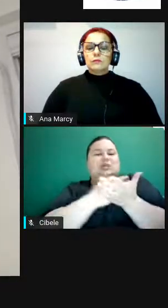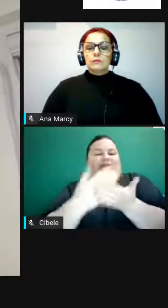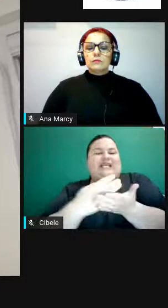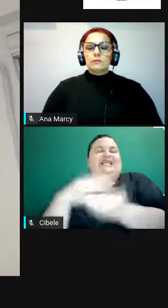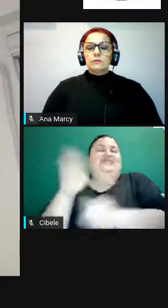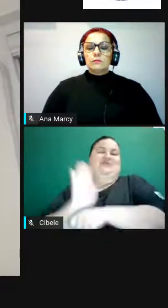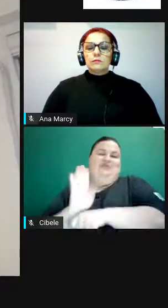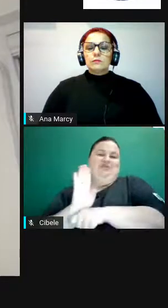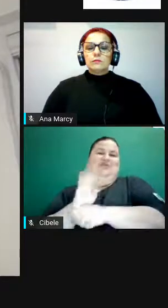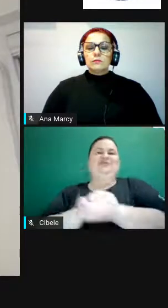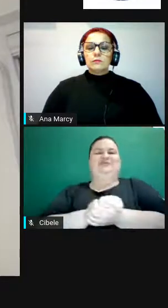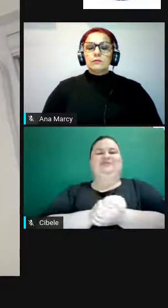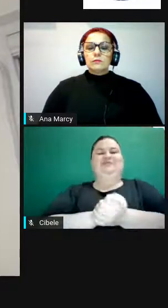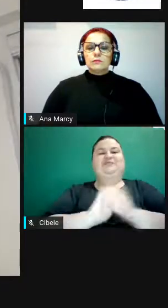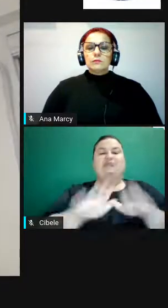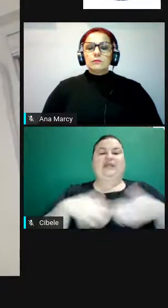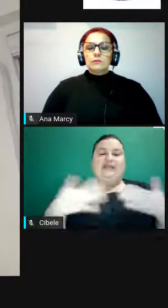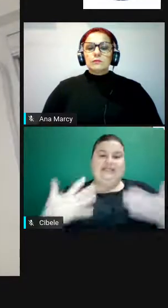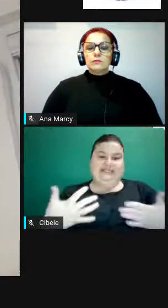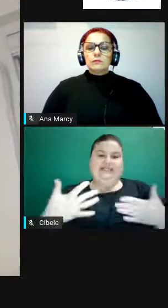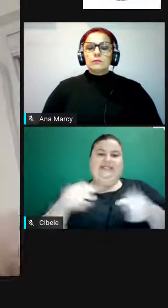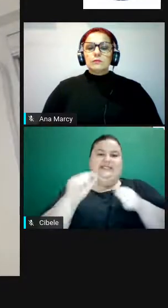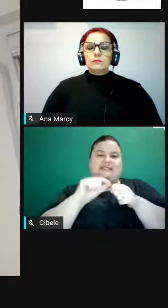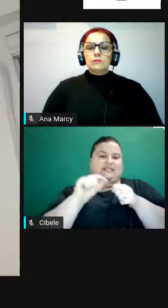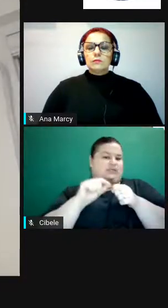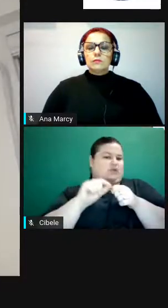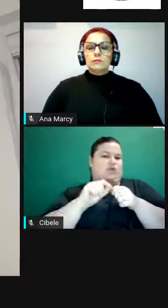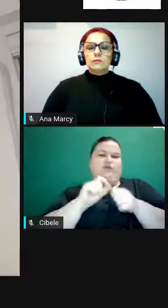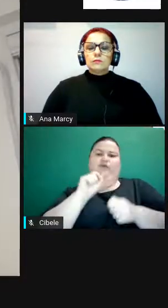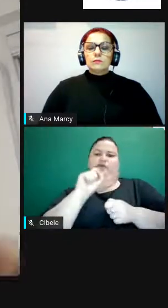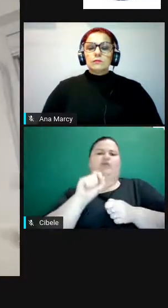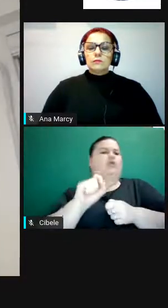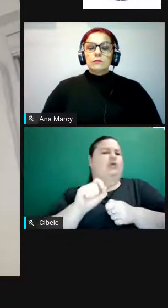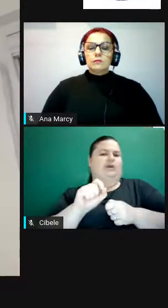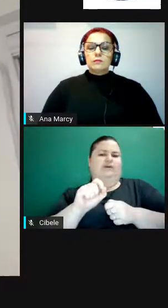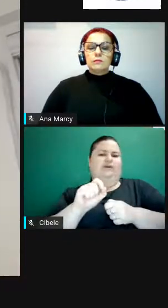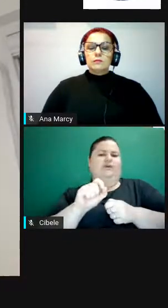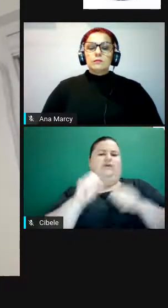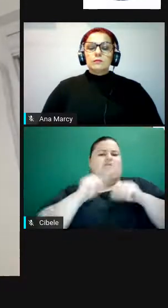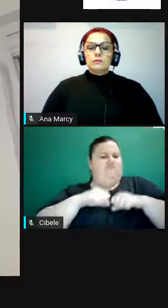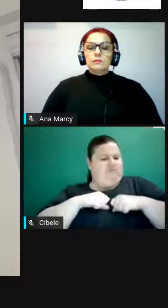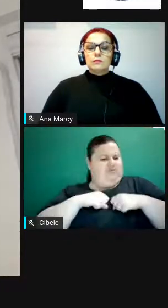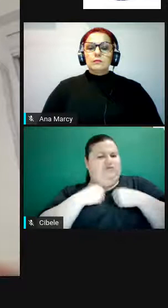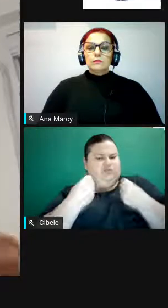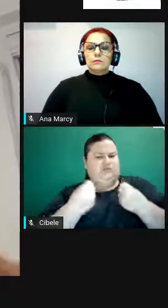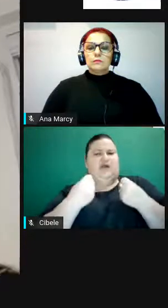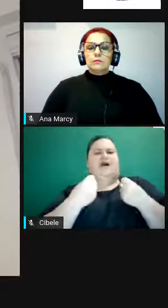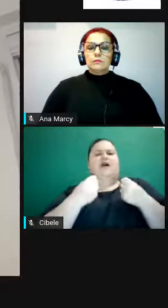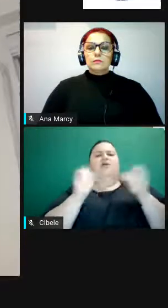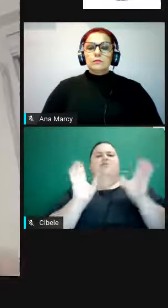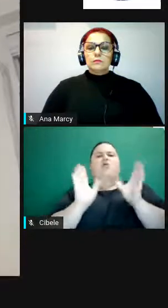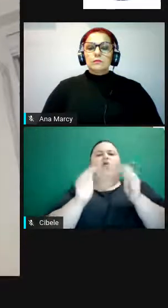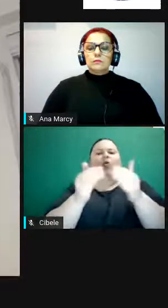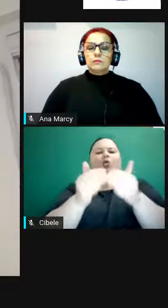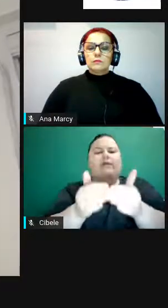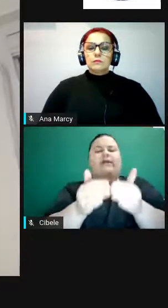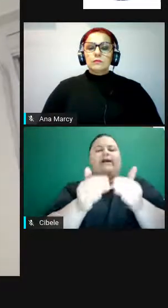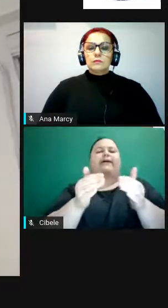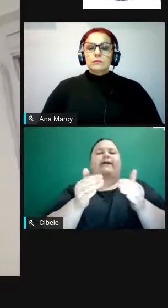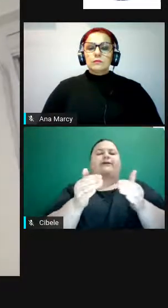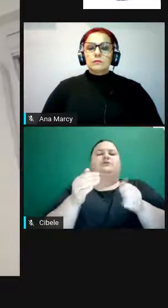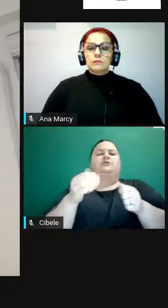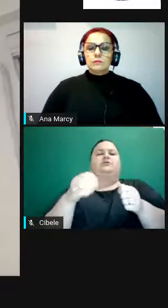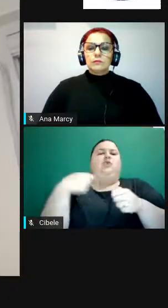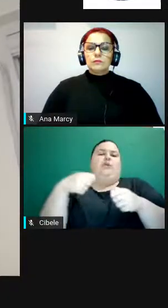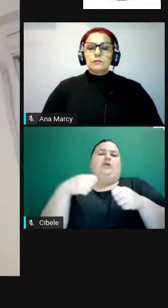biologia a gente fez isso e eu lembro aqui sempre me dediquei bastante ali em congressos né eu na medida do possível